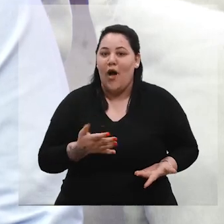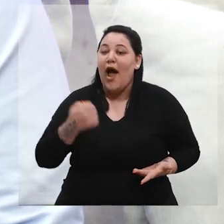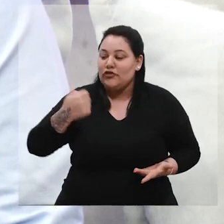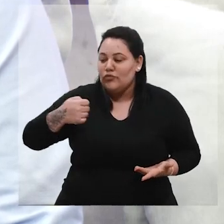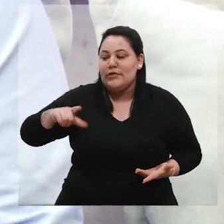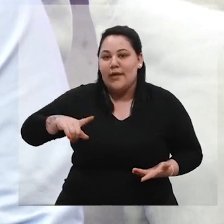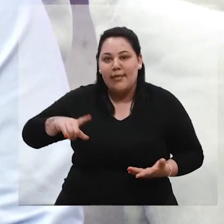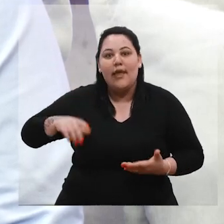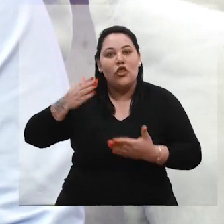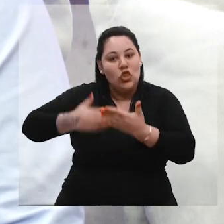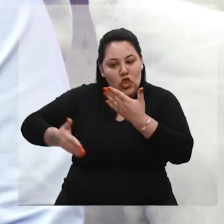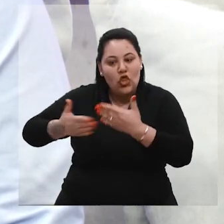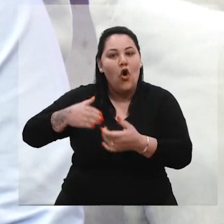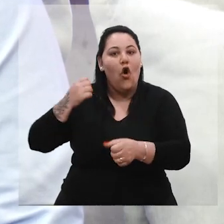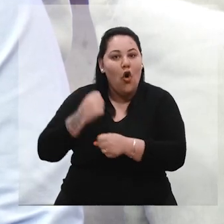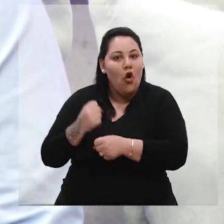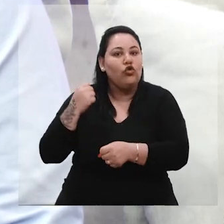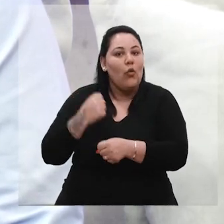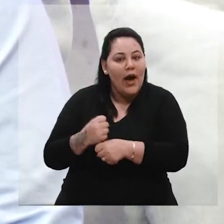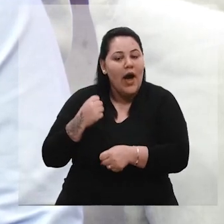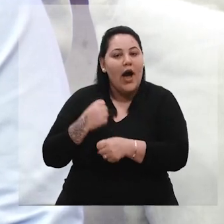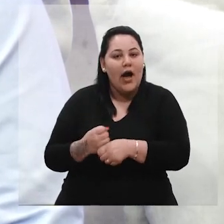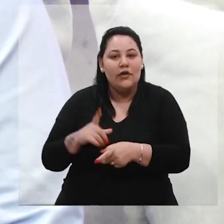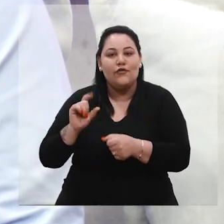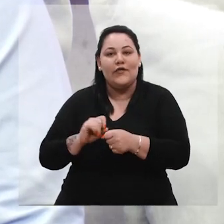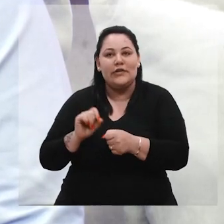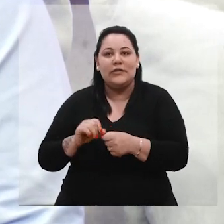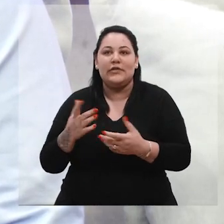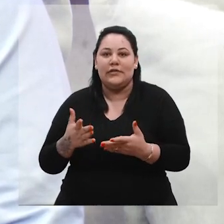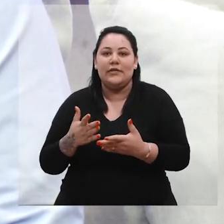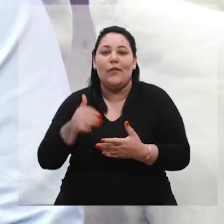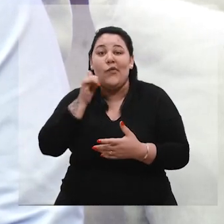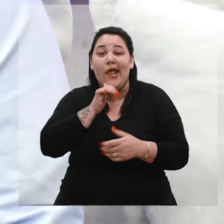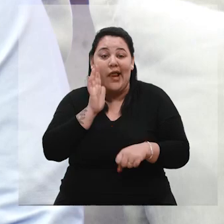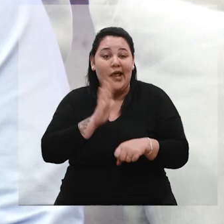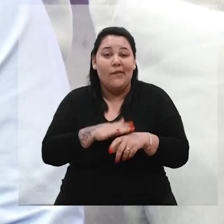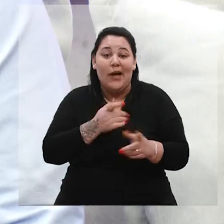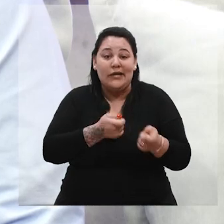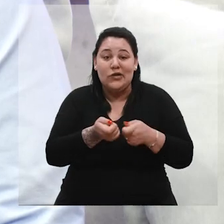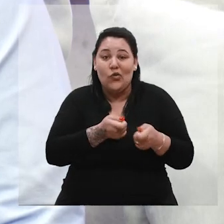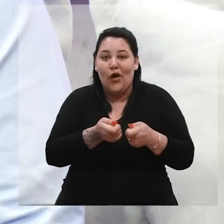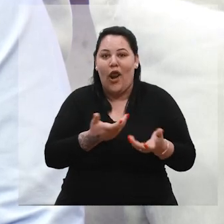A gente precisa ter essas mulheres mais na mão, né? Mais controladas. Porque às vezes é